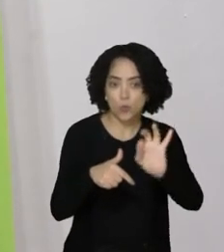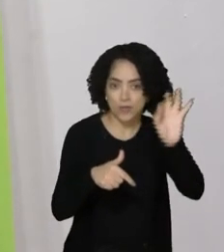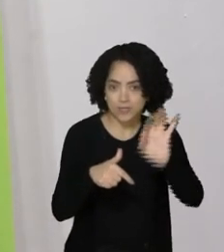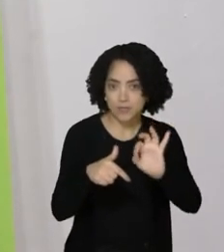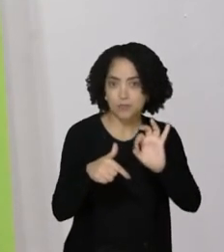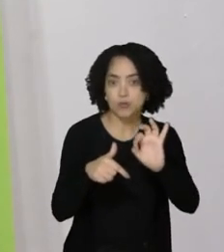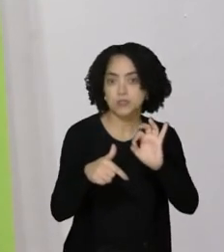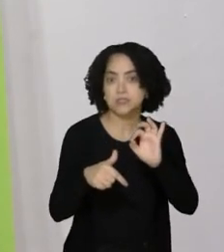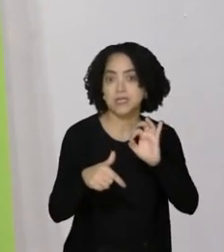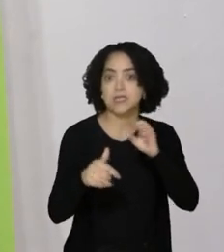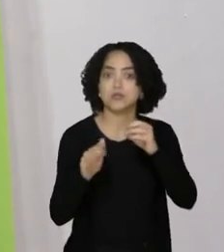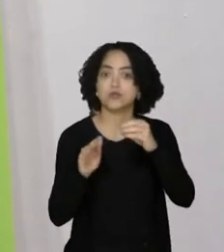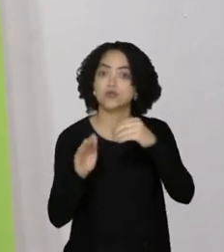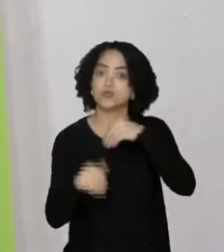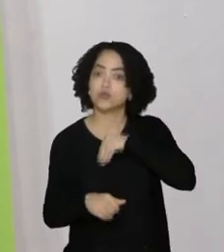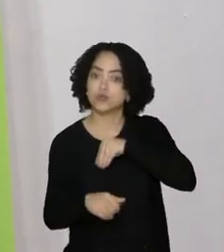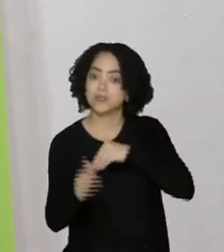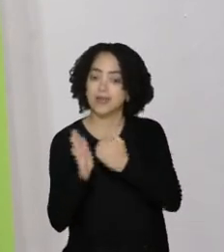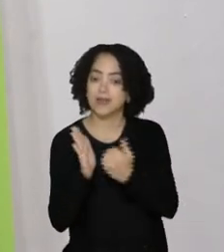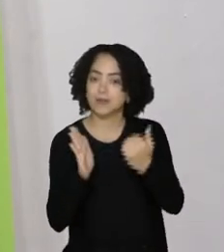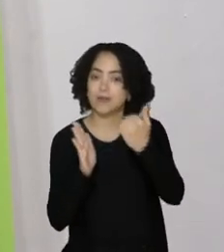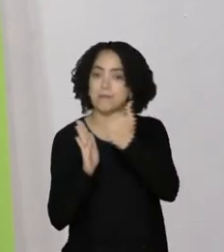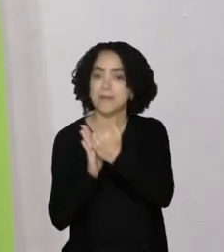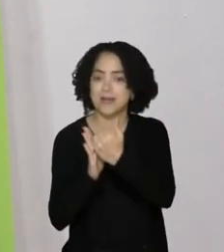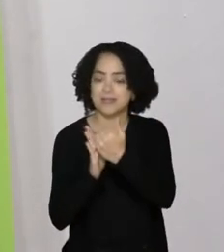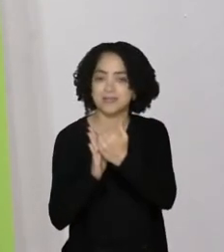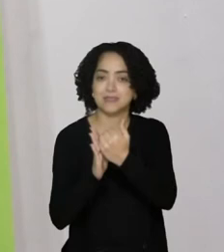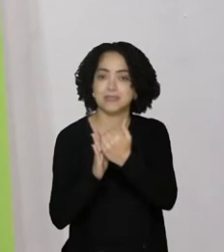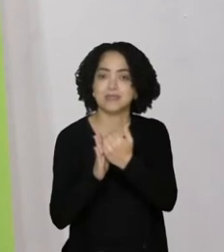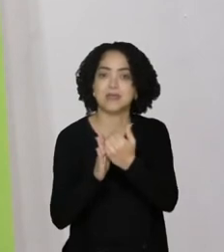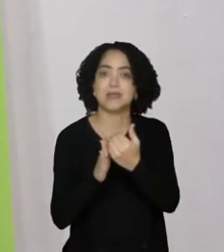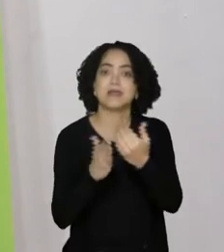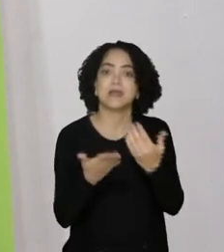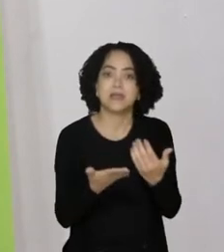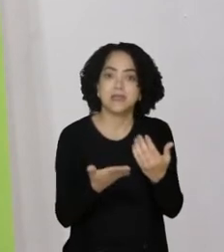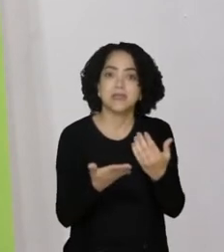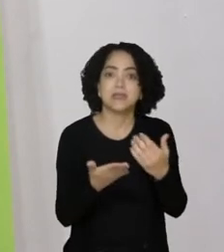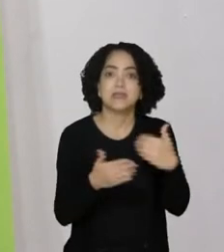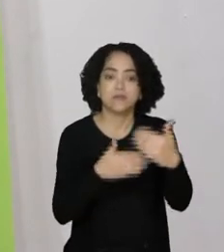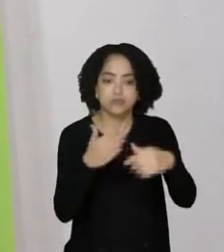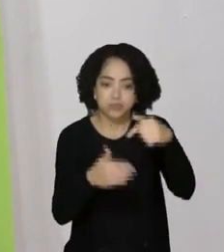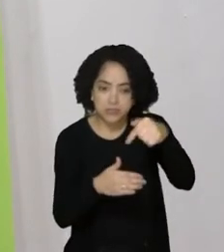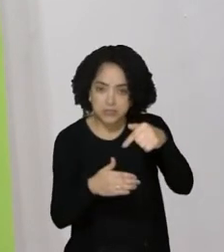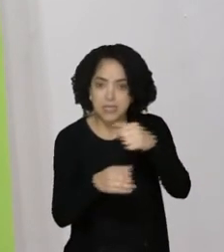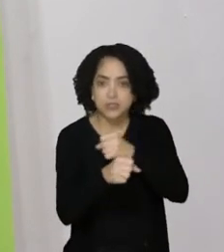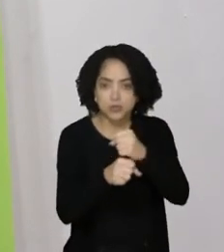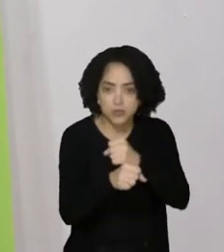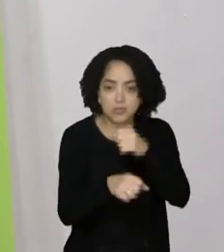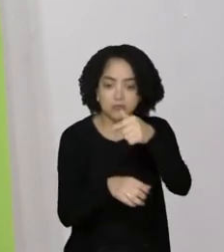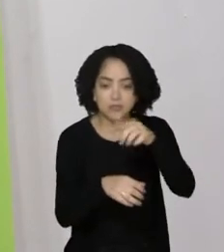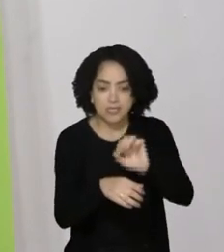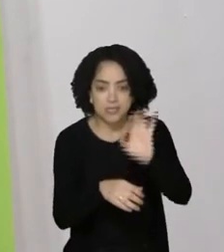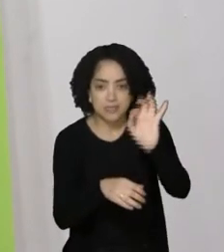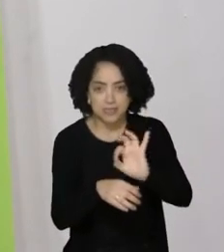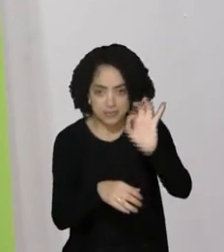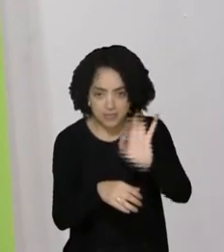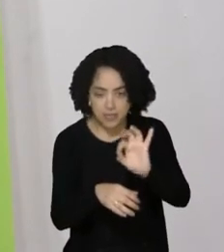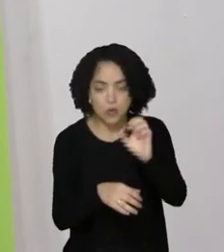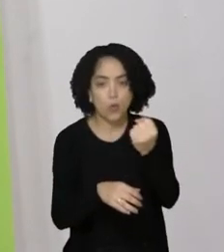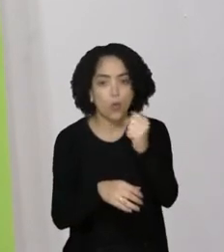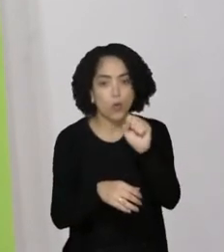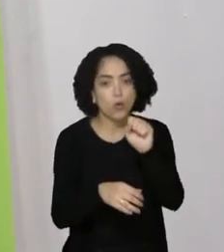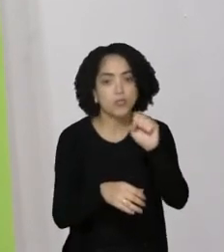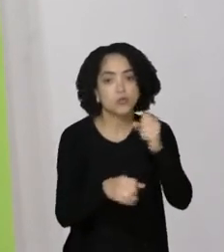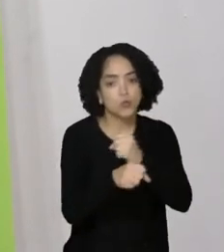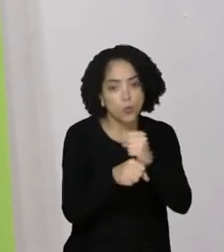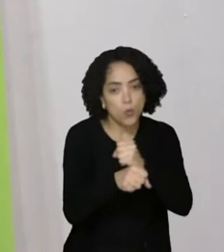gratificação quem tem seis anos de gerência 60% sete anos 70%. 8 anos 80%